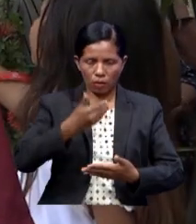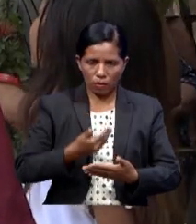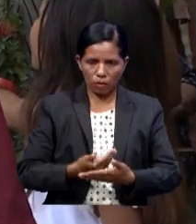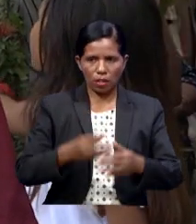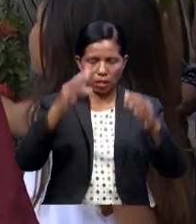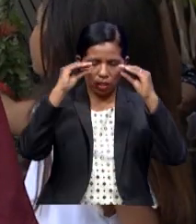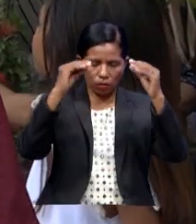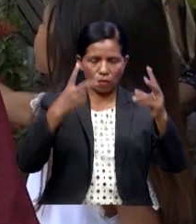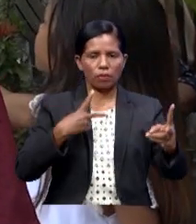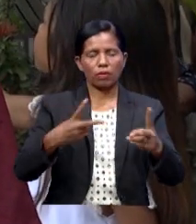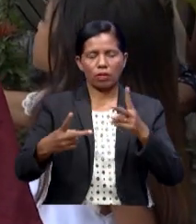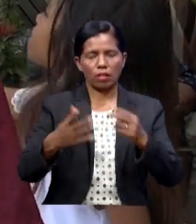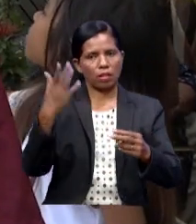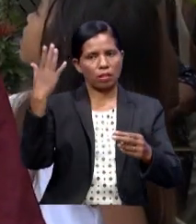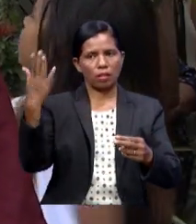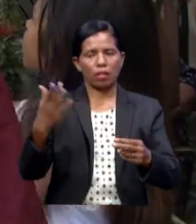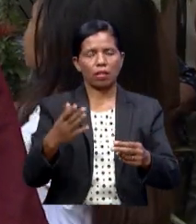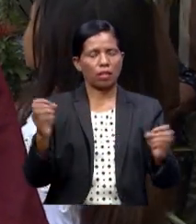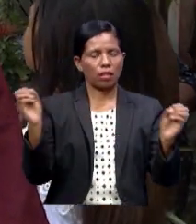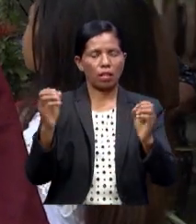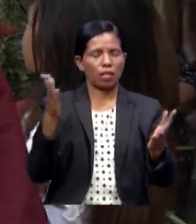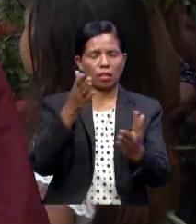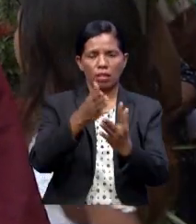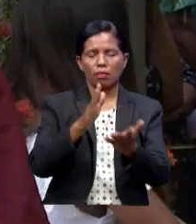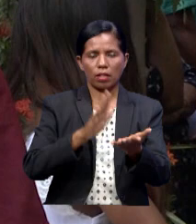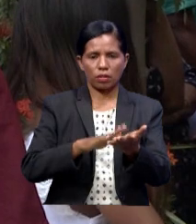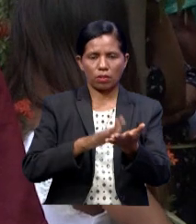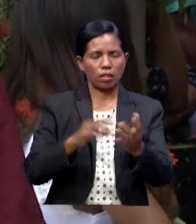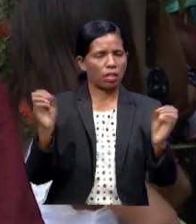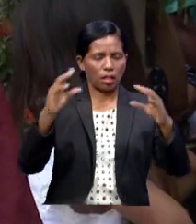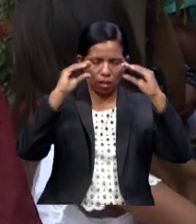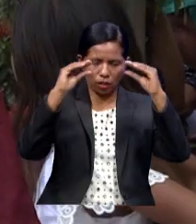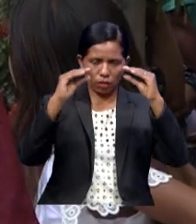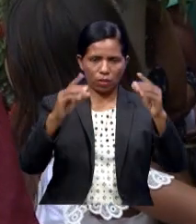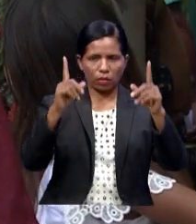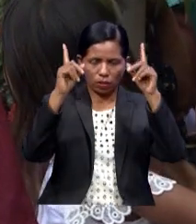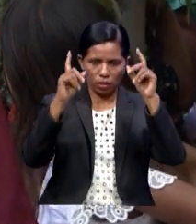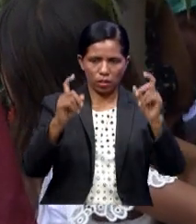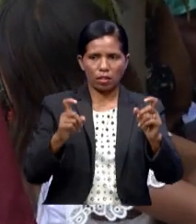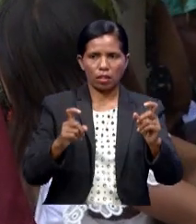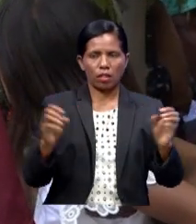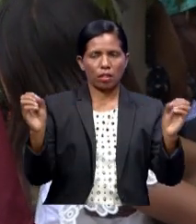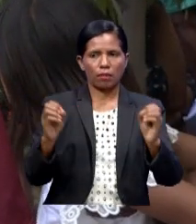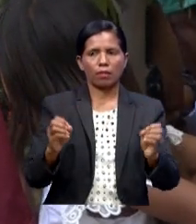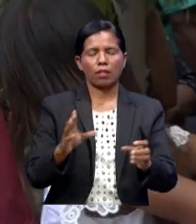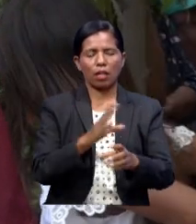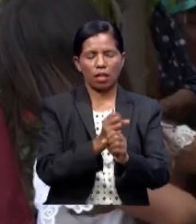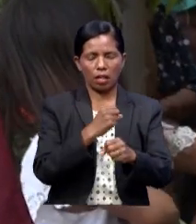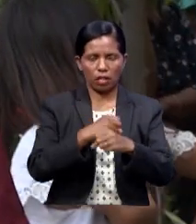hanorin hutu voluntari neba nia durante ne latam iskol lahnorin aula to izam mos ni lah ni laba hal pun tu